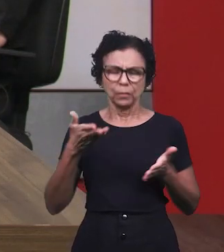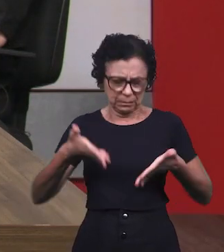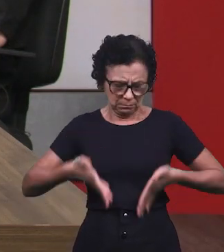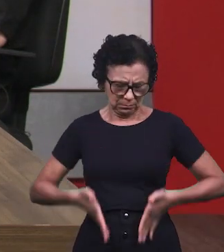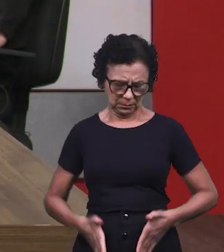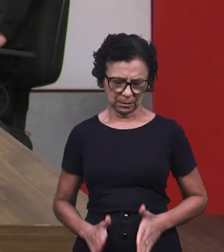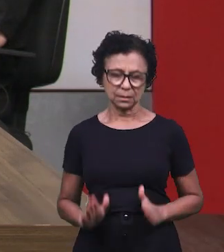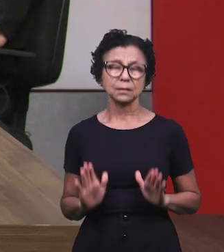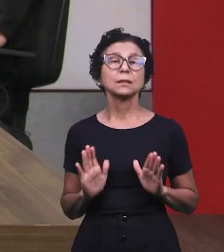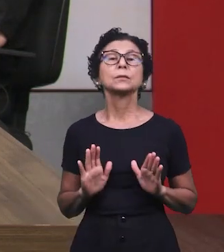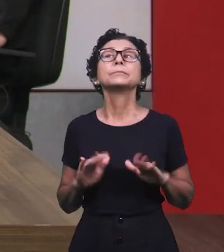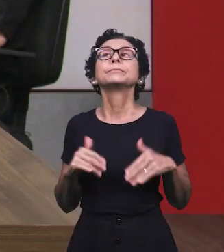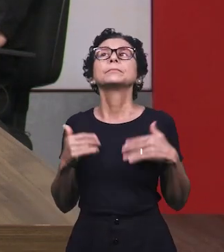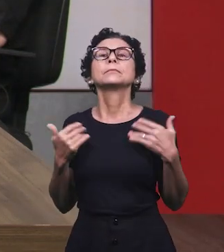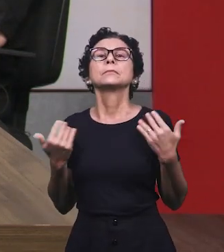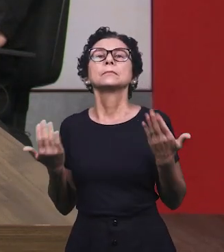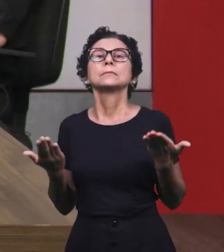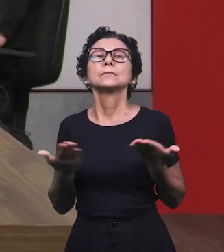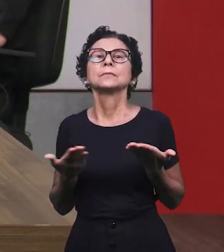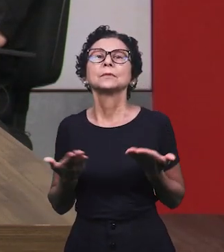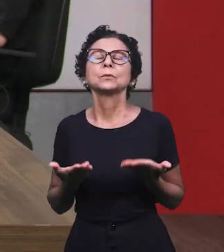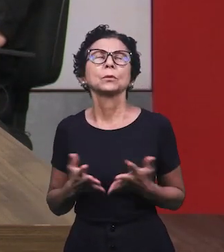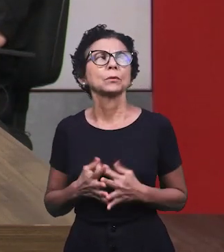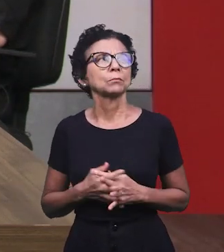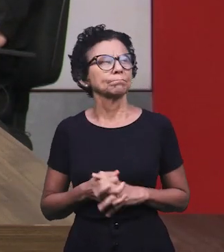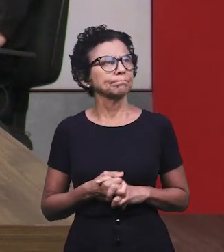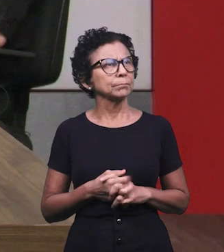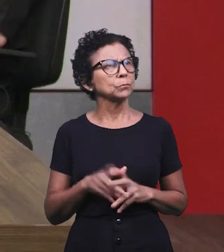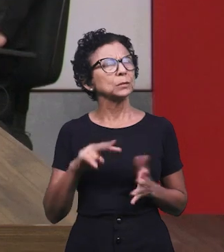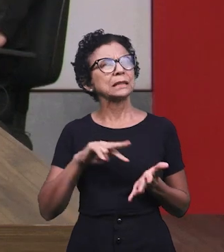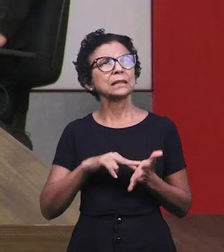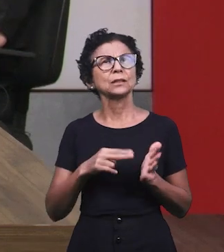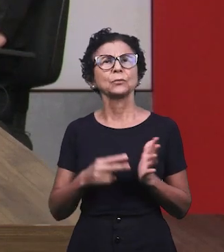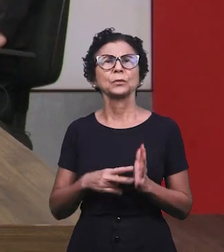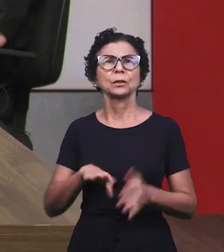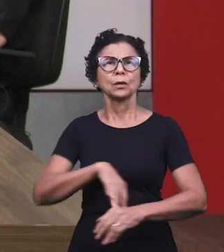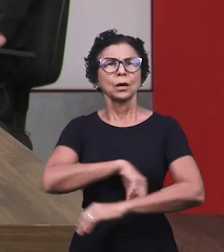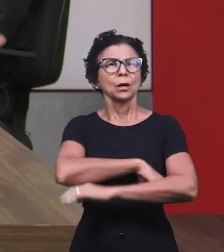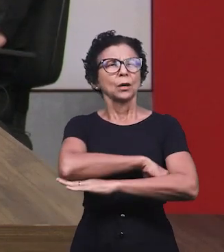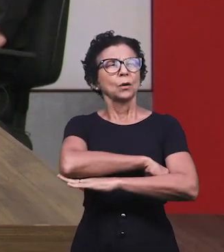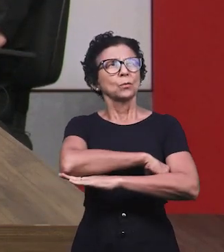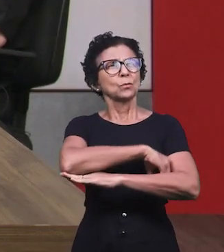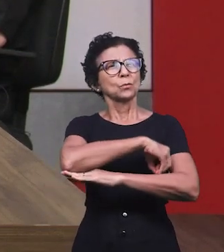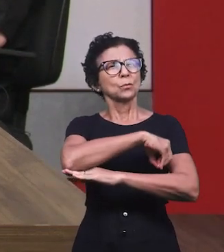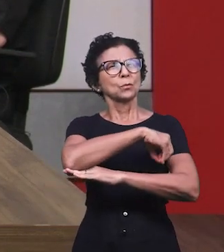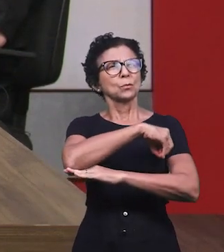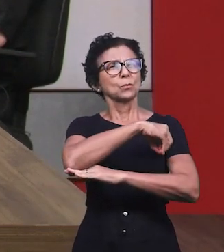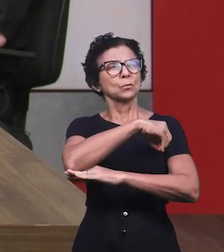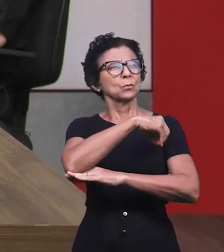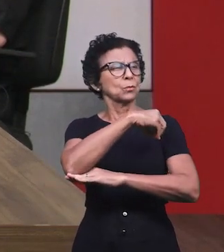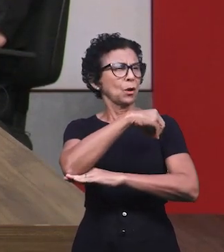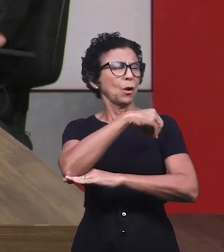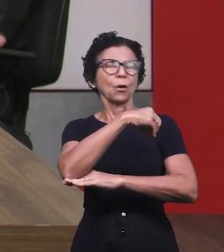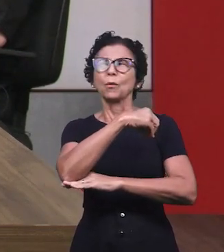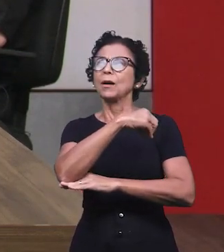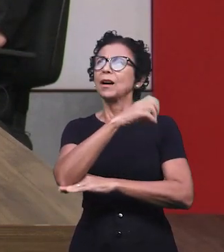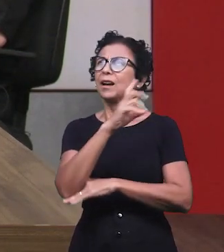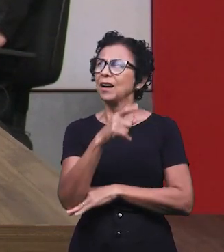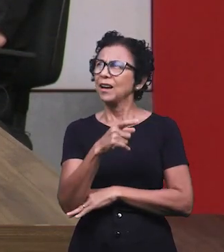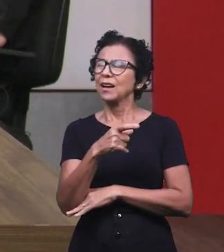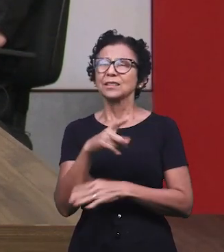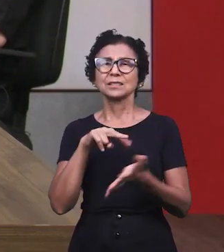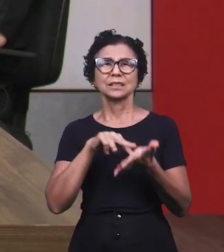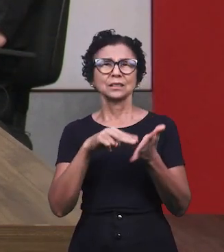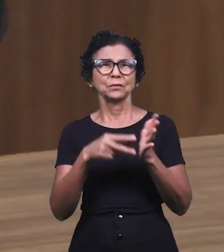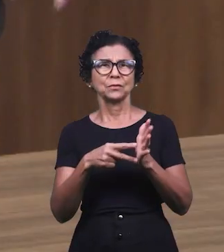falando de um dia com o sol raiando, com o sol nascendo? É disso que esse louvor tá falando? E outra coisa que eu vou deixar a Cidinha